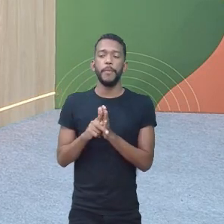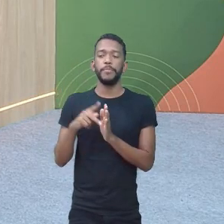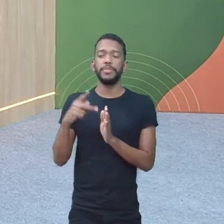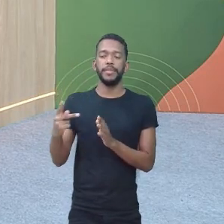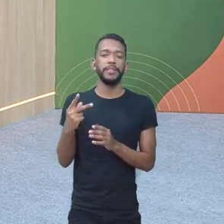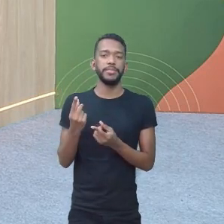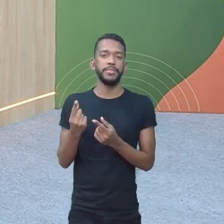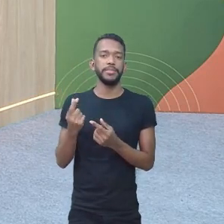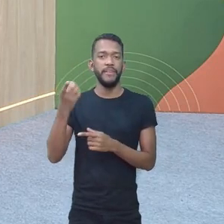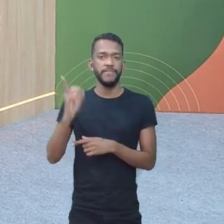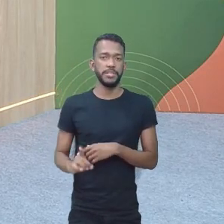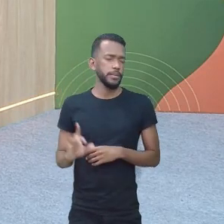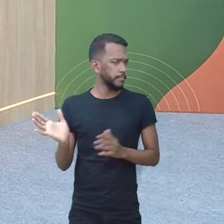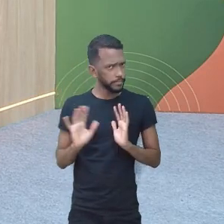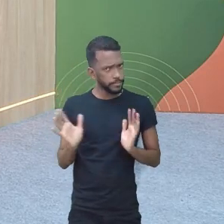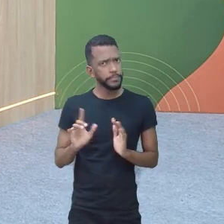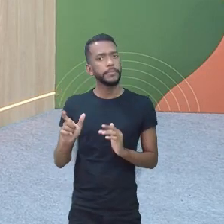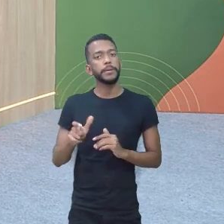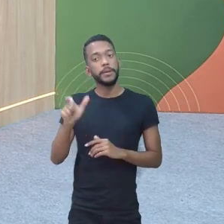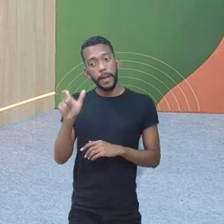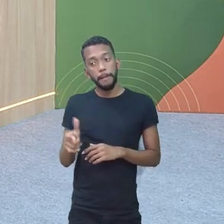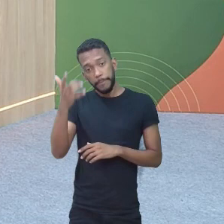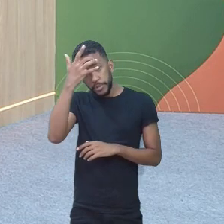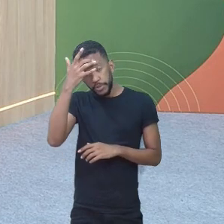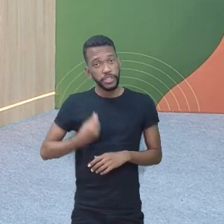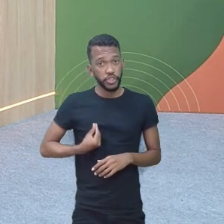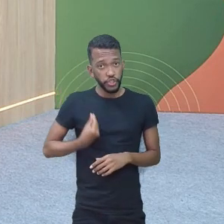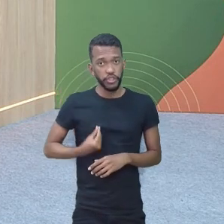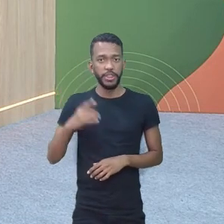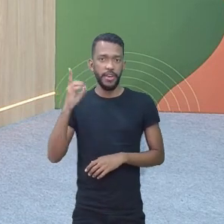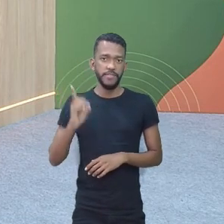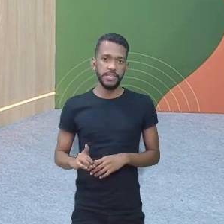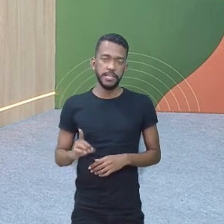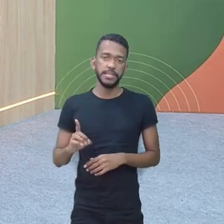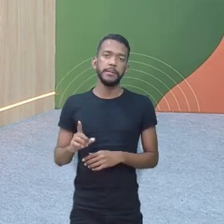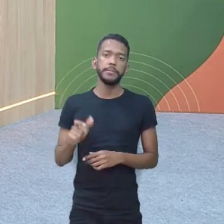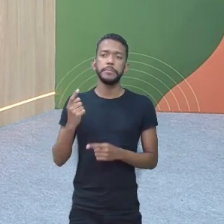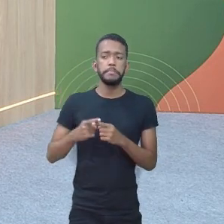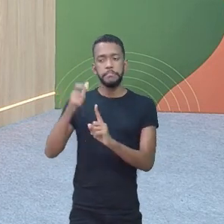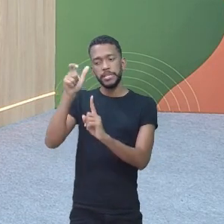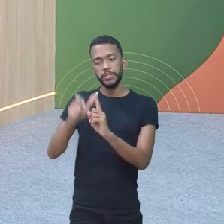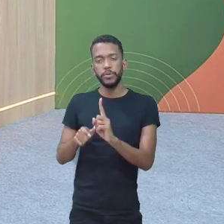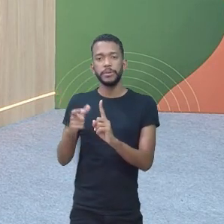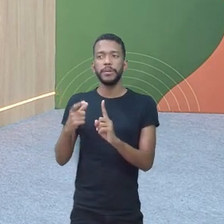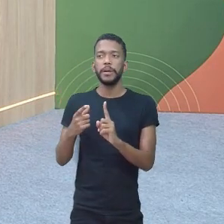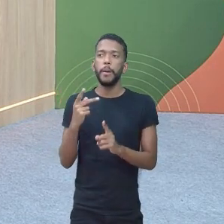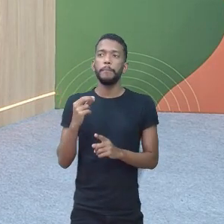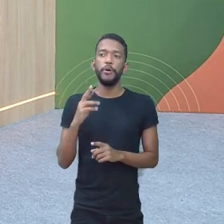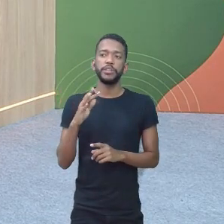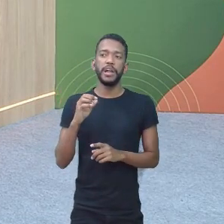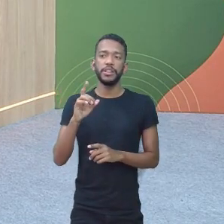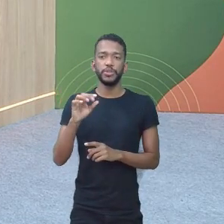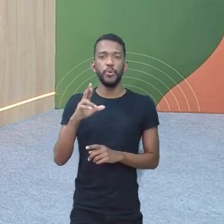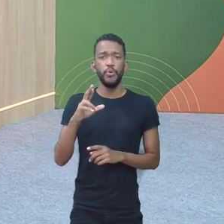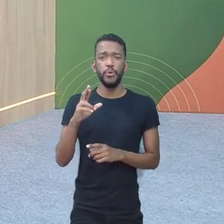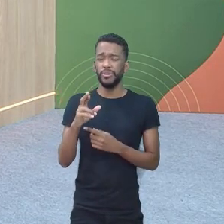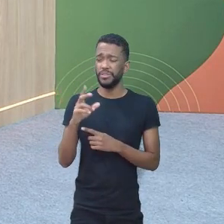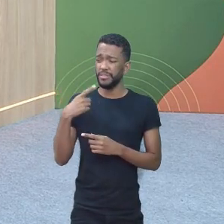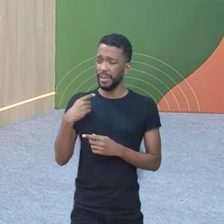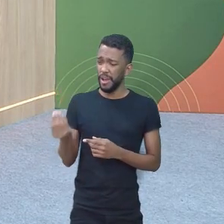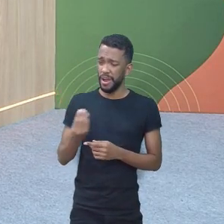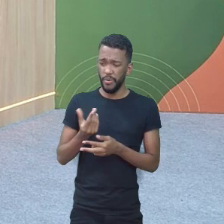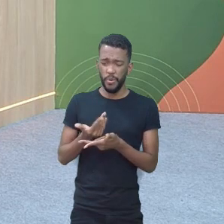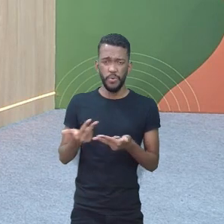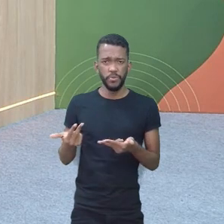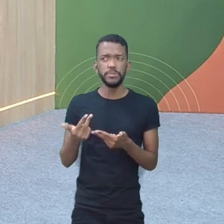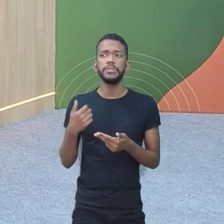com deficiência porque a pessoa vem em primeiro lugar. E o portador, quem porta alguma coisa. Eu estou